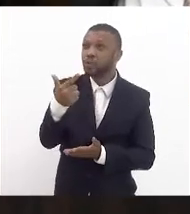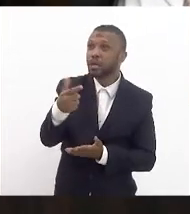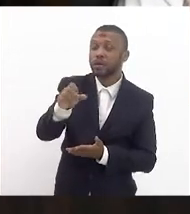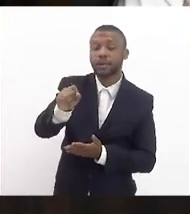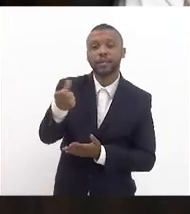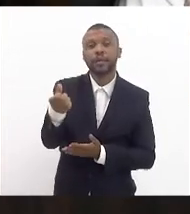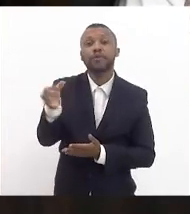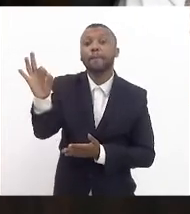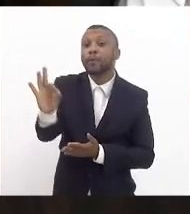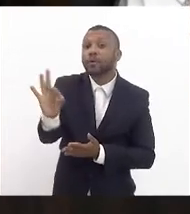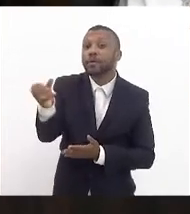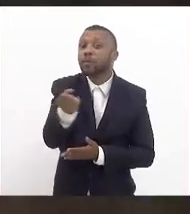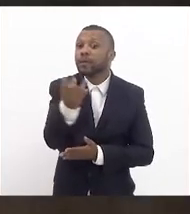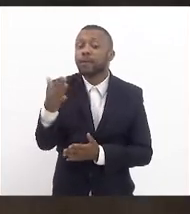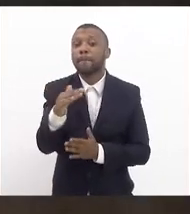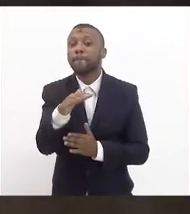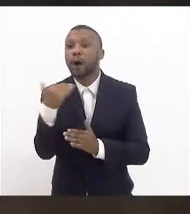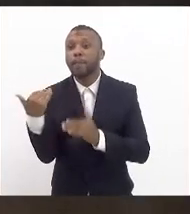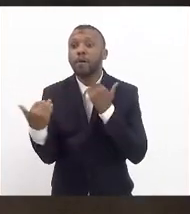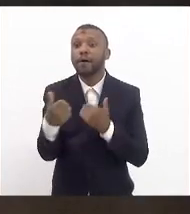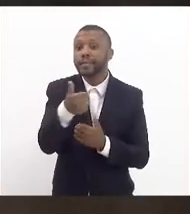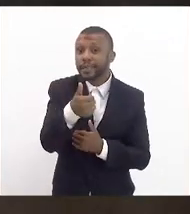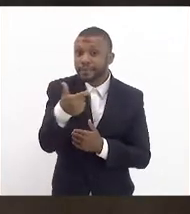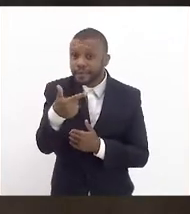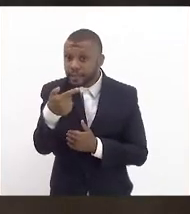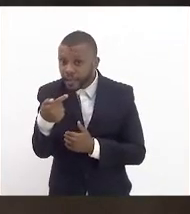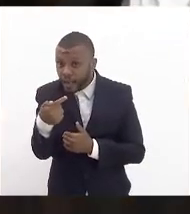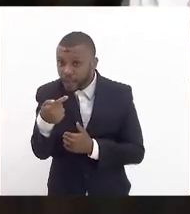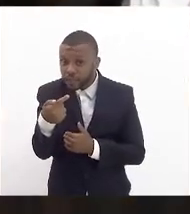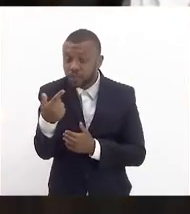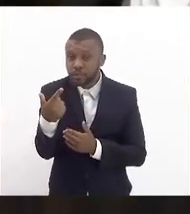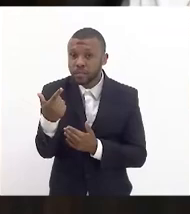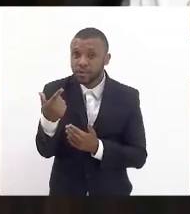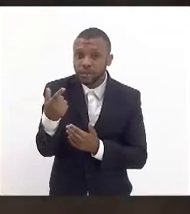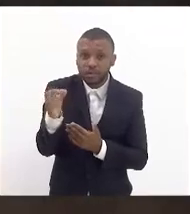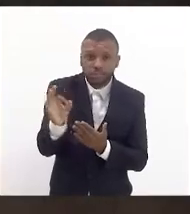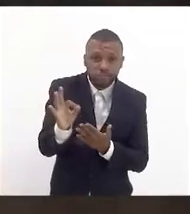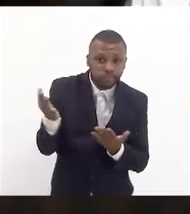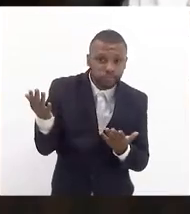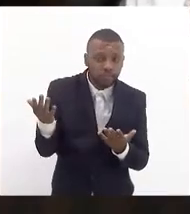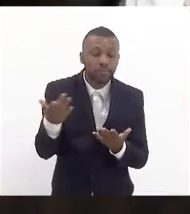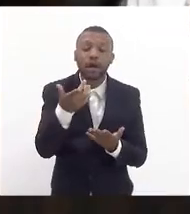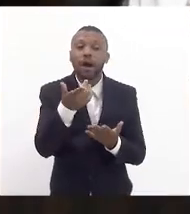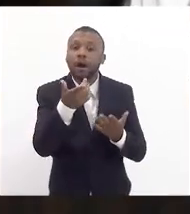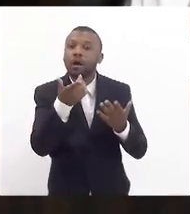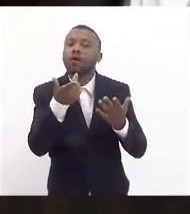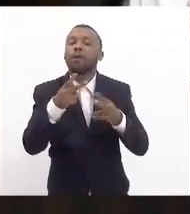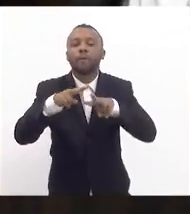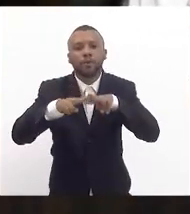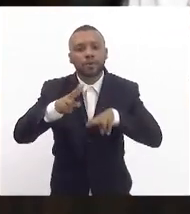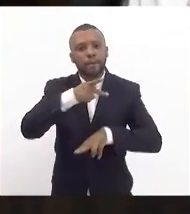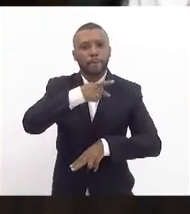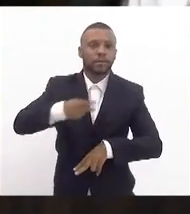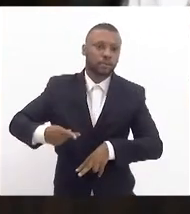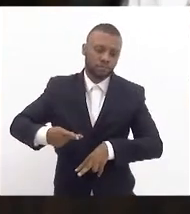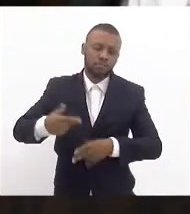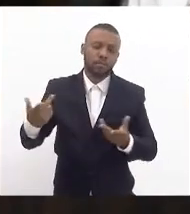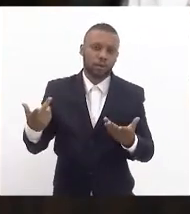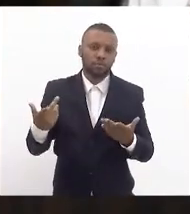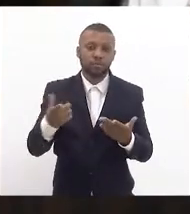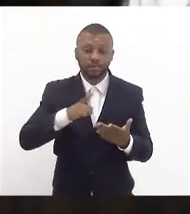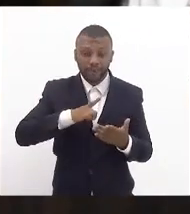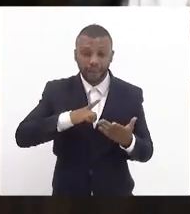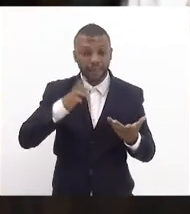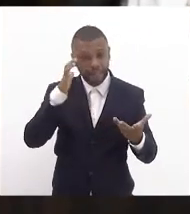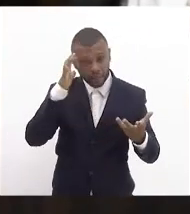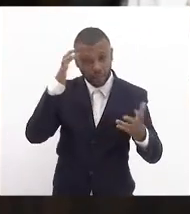286% número de óbito. 127 é o último número. Então, em termos de determinação Brasil, da presidência, enquanto houver